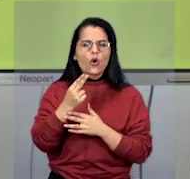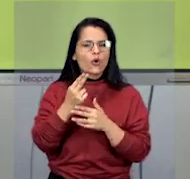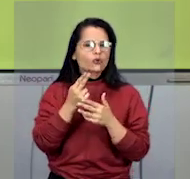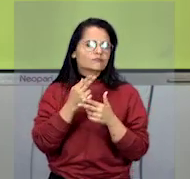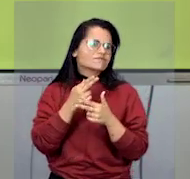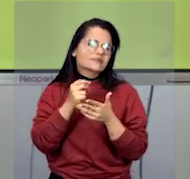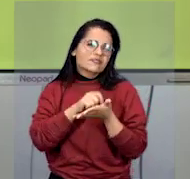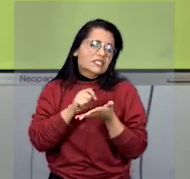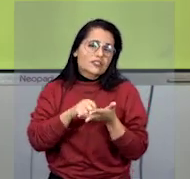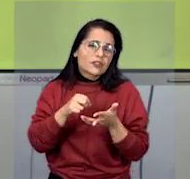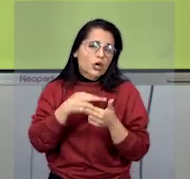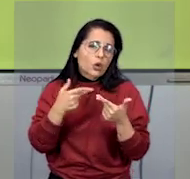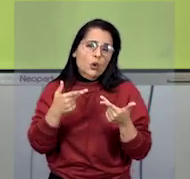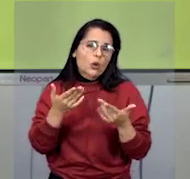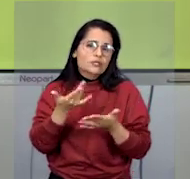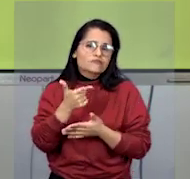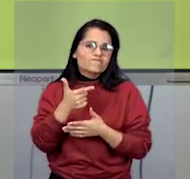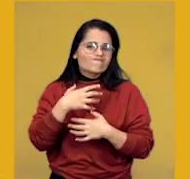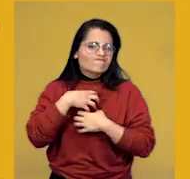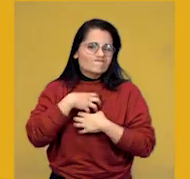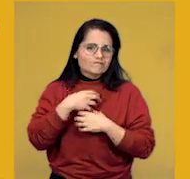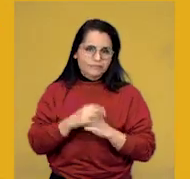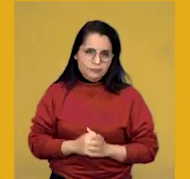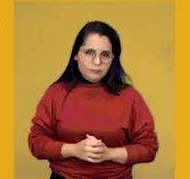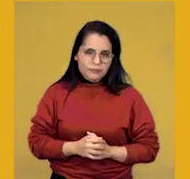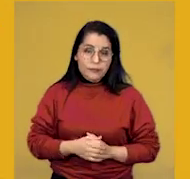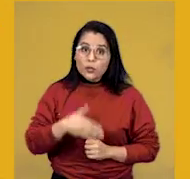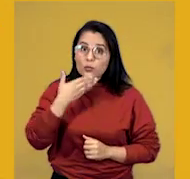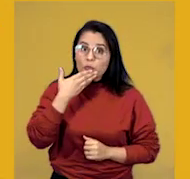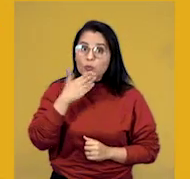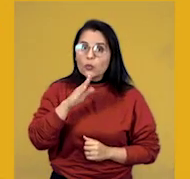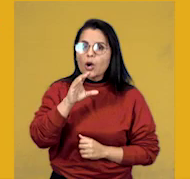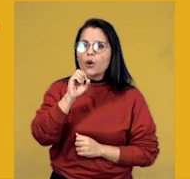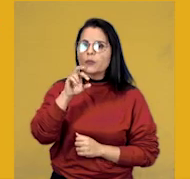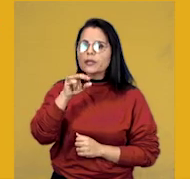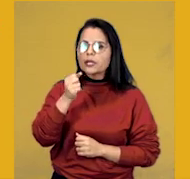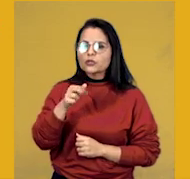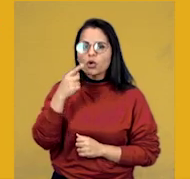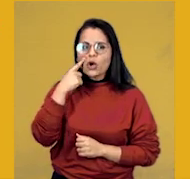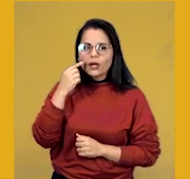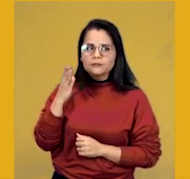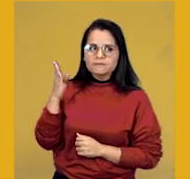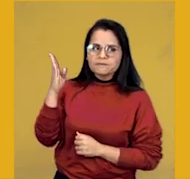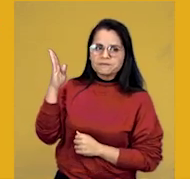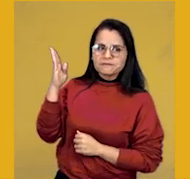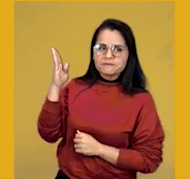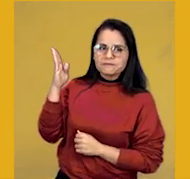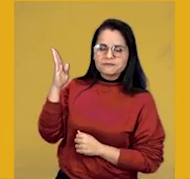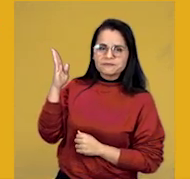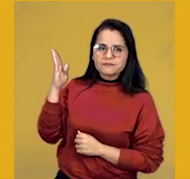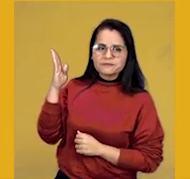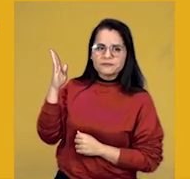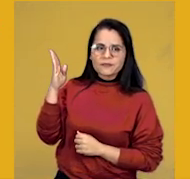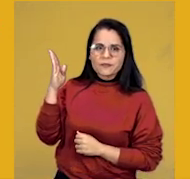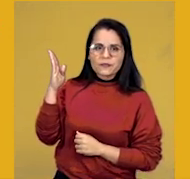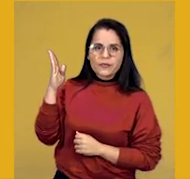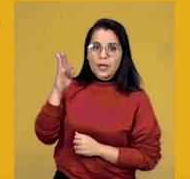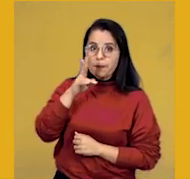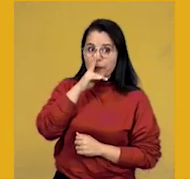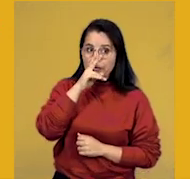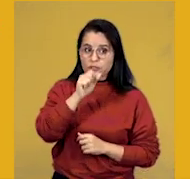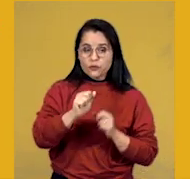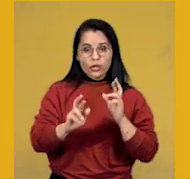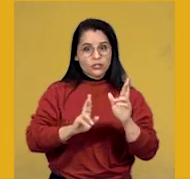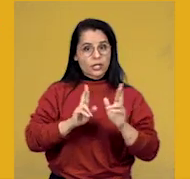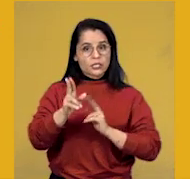menor sentido. Certo? E quais são, então, os operadores argumentativos? Mais forte em relação